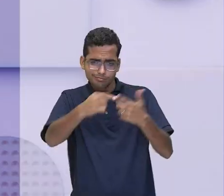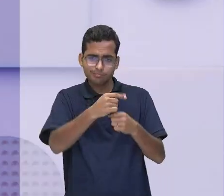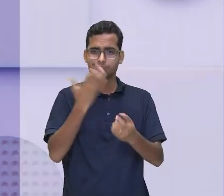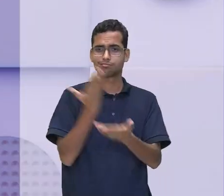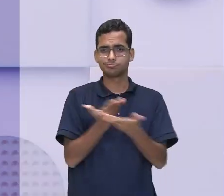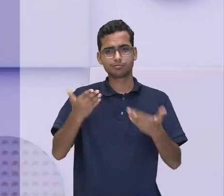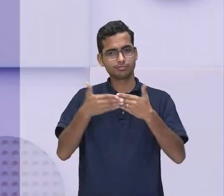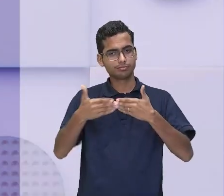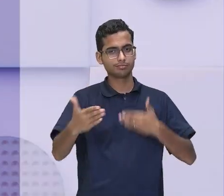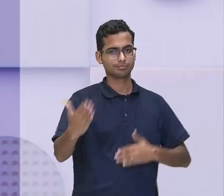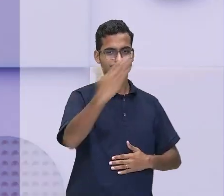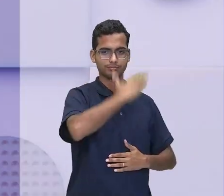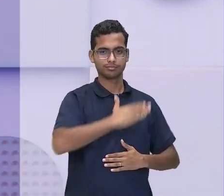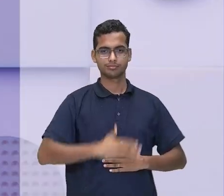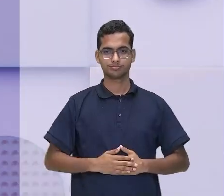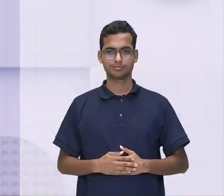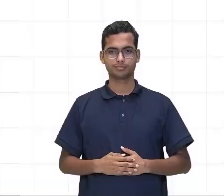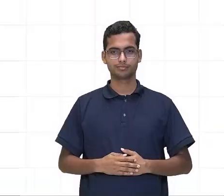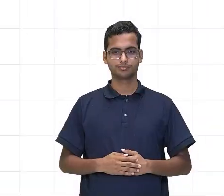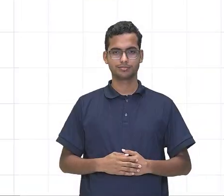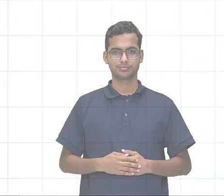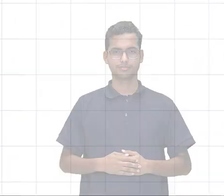hoje. Vamos que vamos!